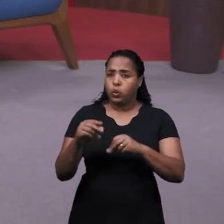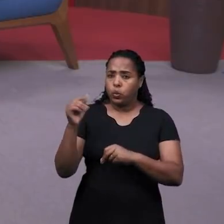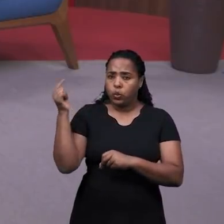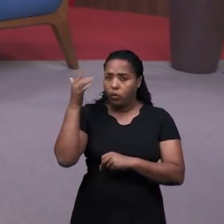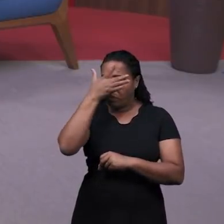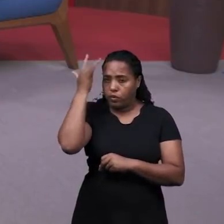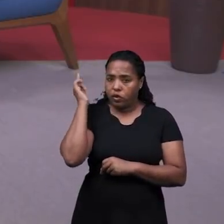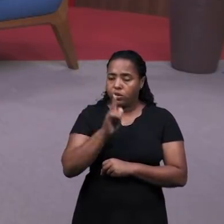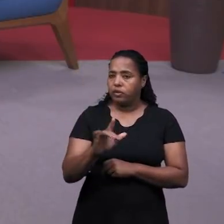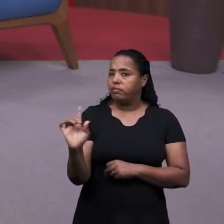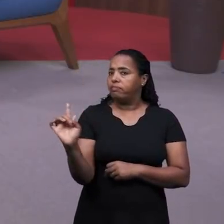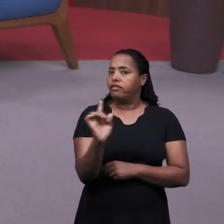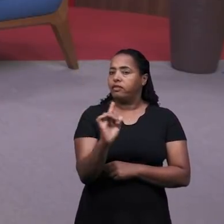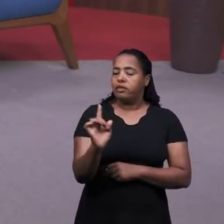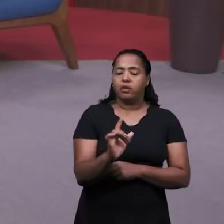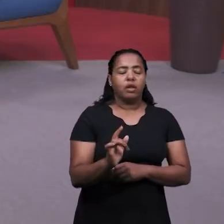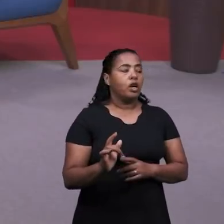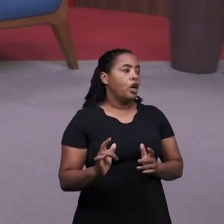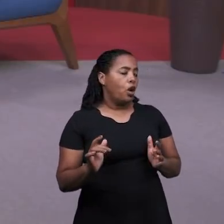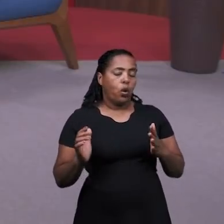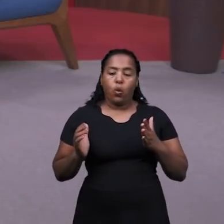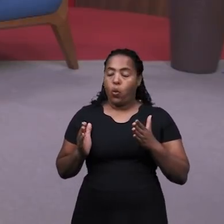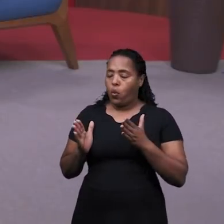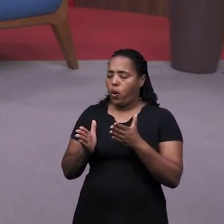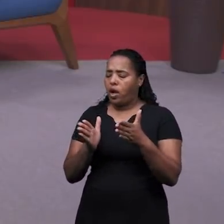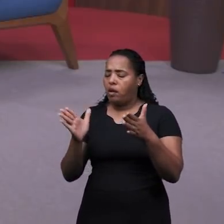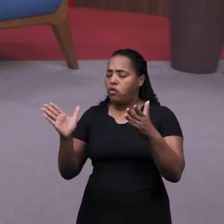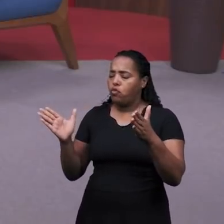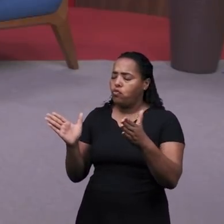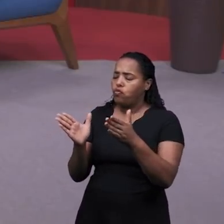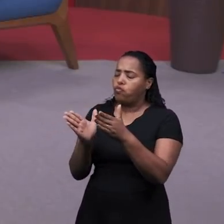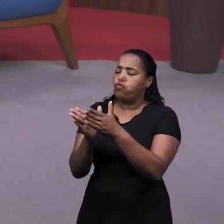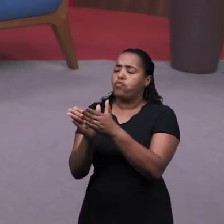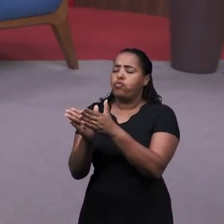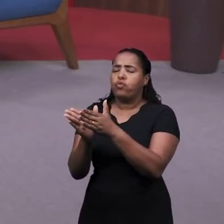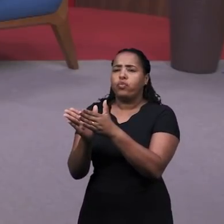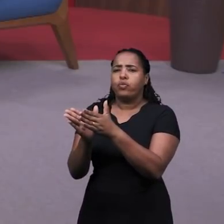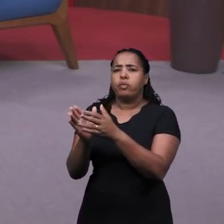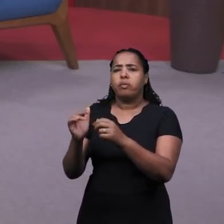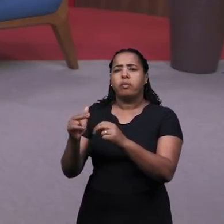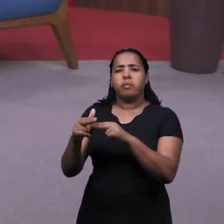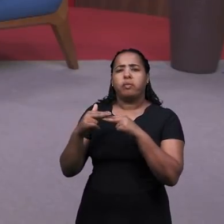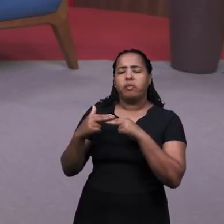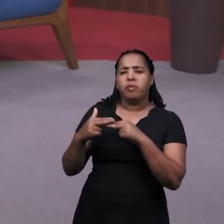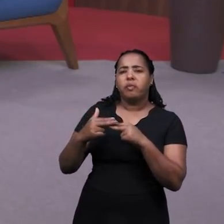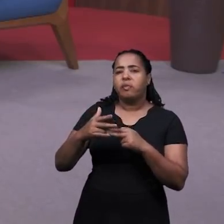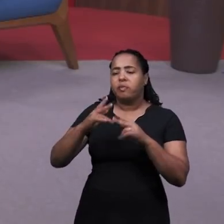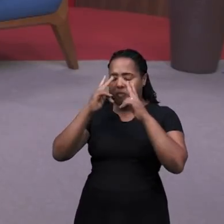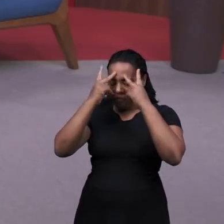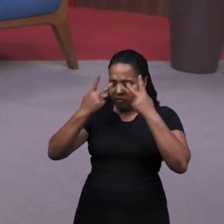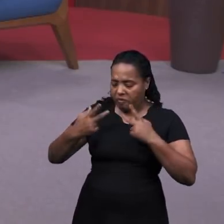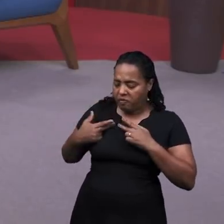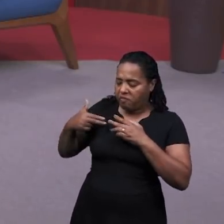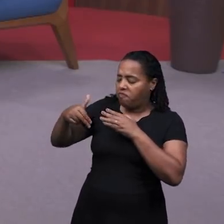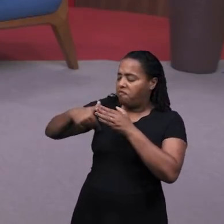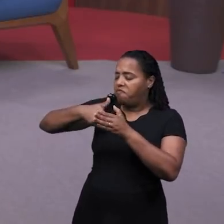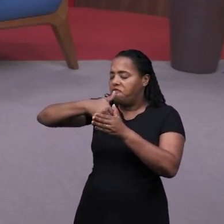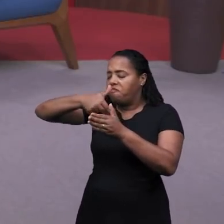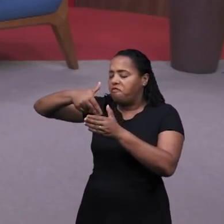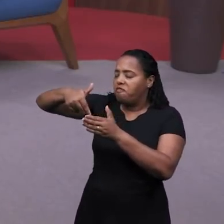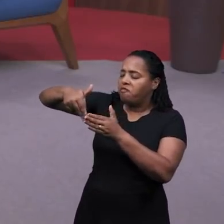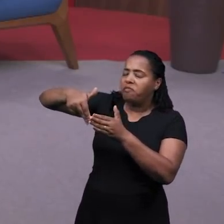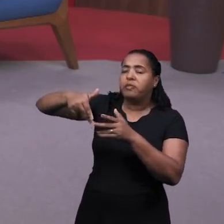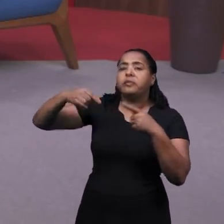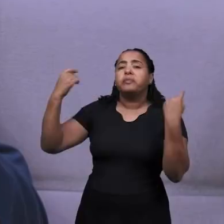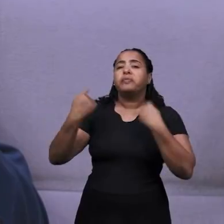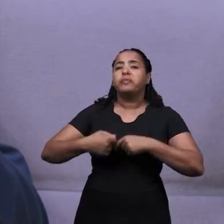alcançarão. E o caminho é estreito, porque para o homem trilhar este caminho, ele tem